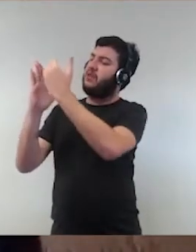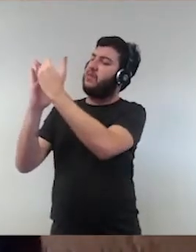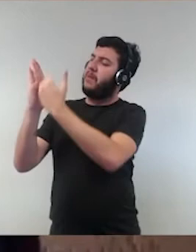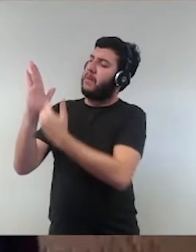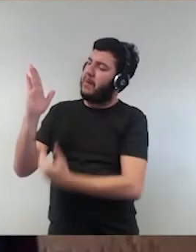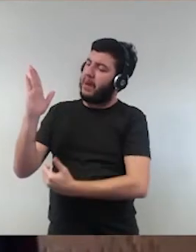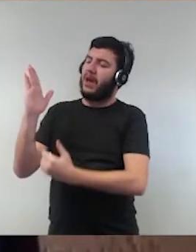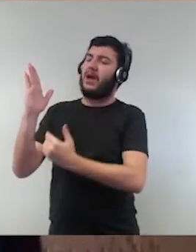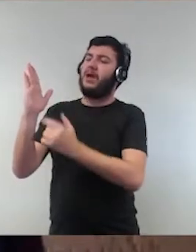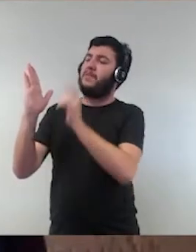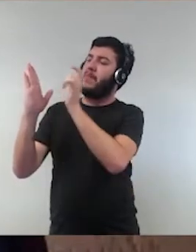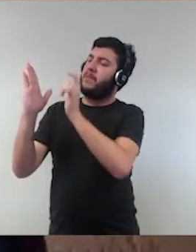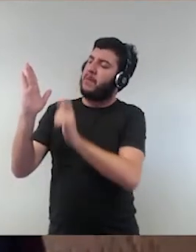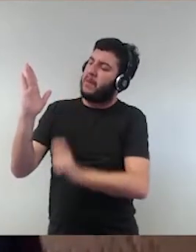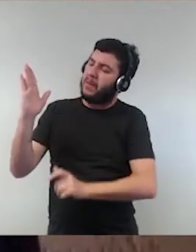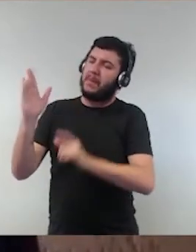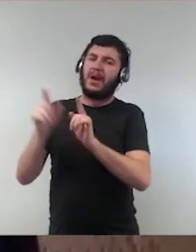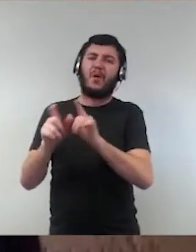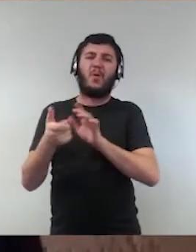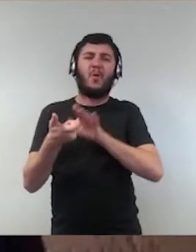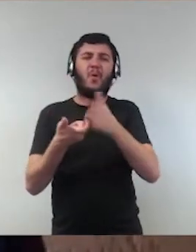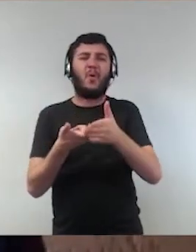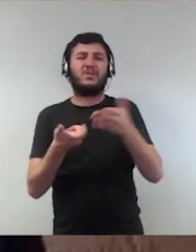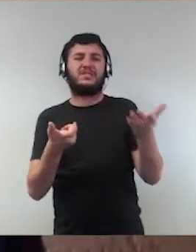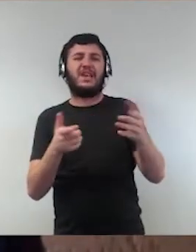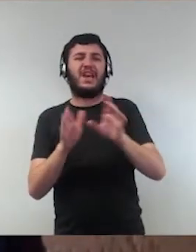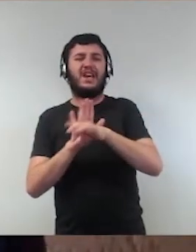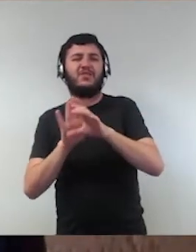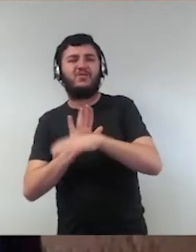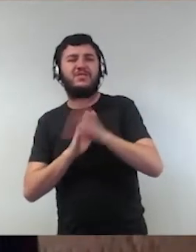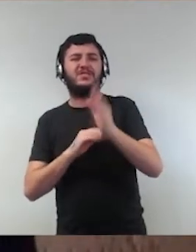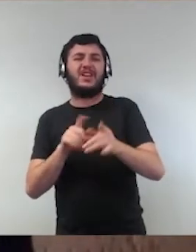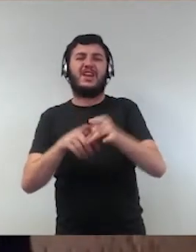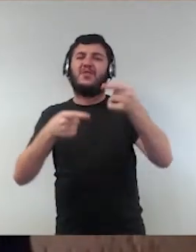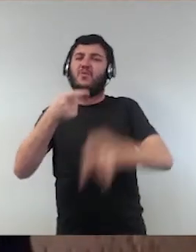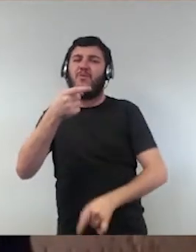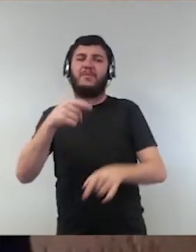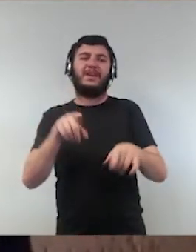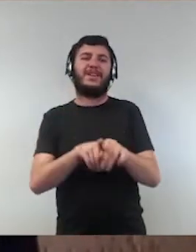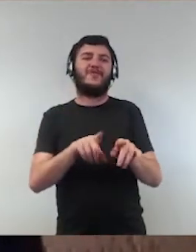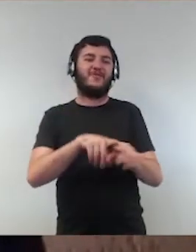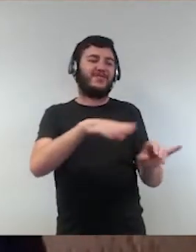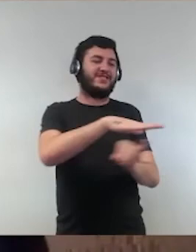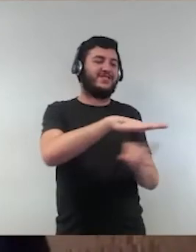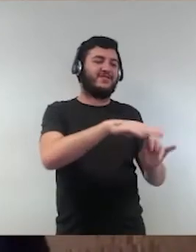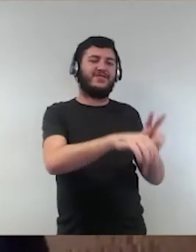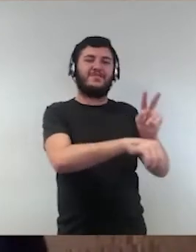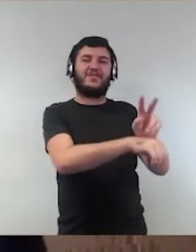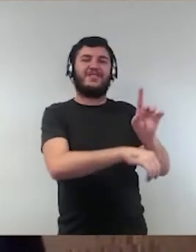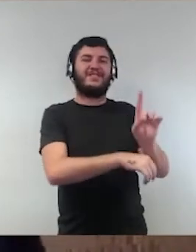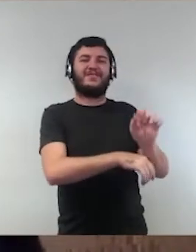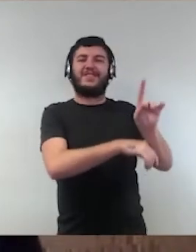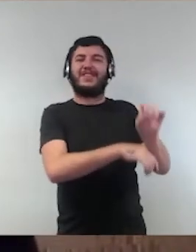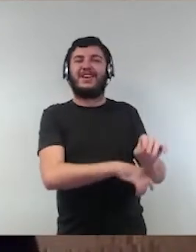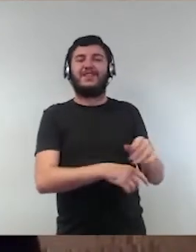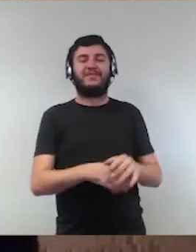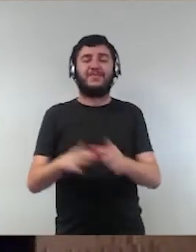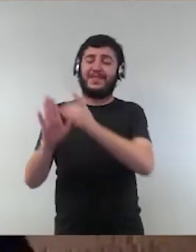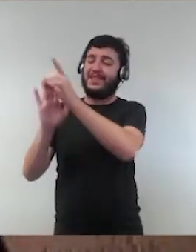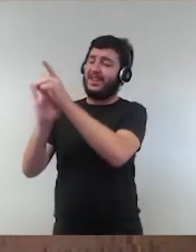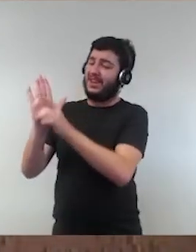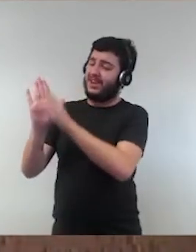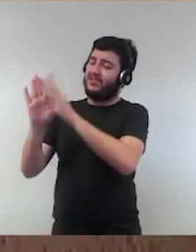deles, incompatíveis com os institutos de proteção de dados. Por exemplo, o decreto institui uma série